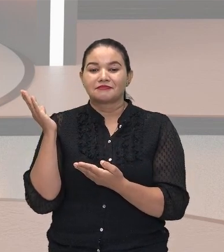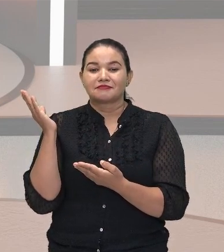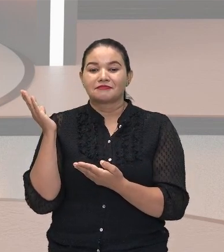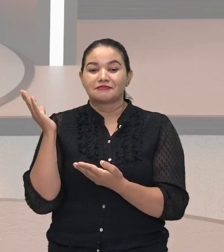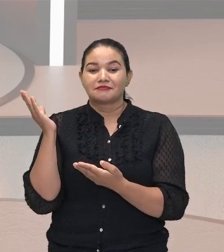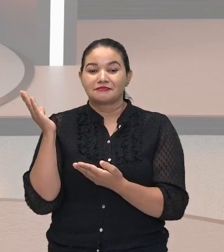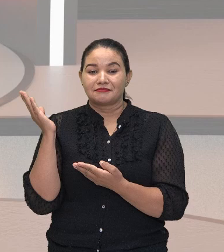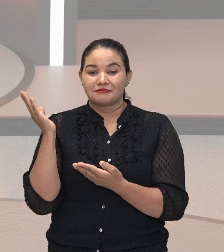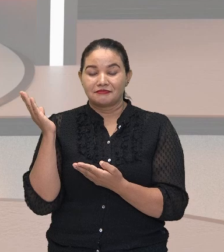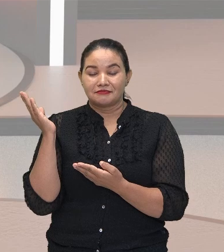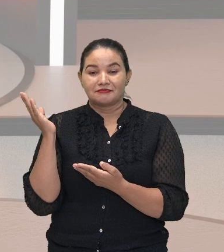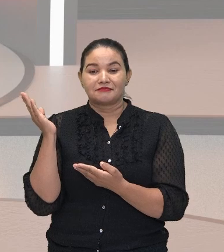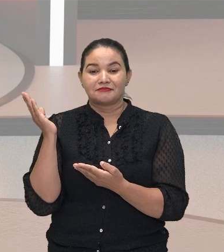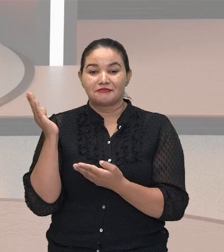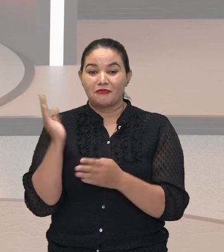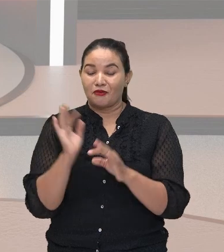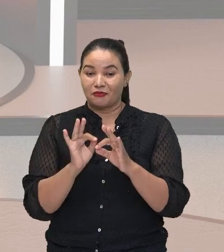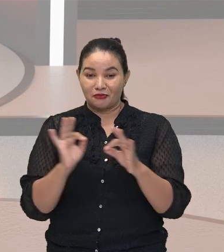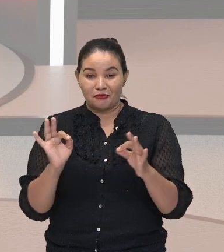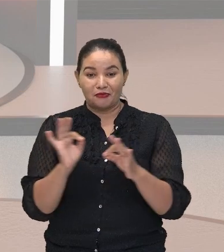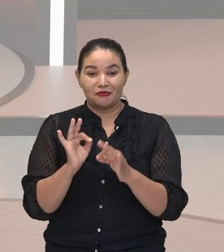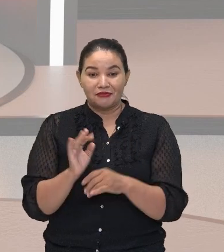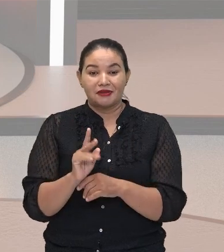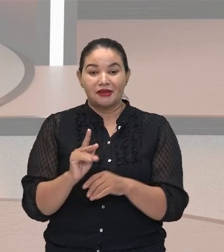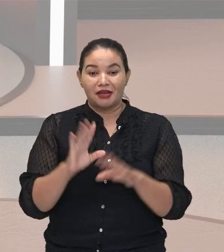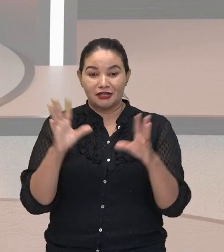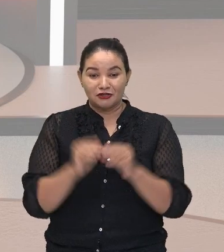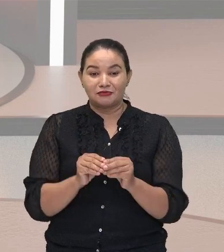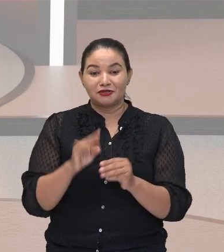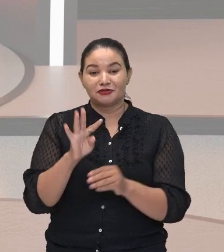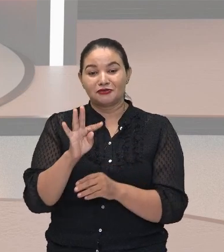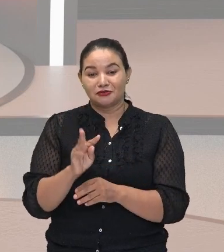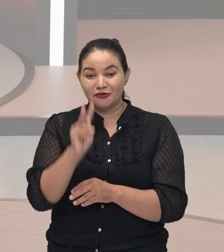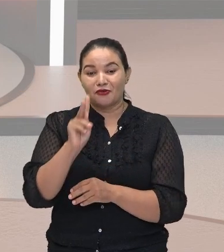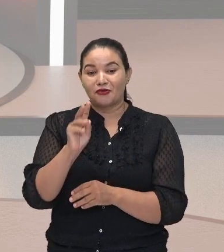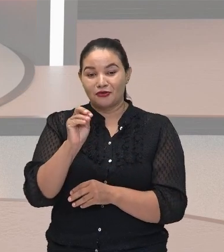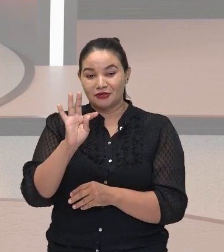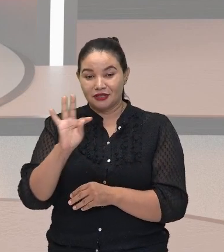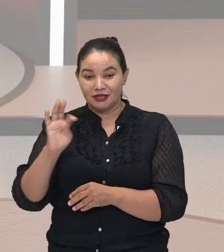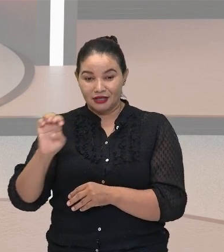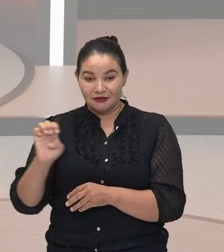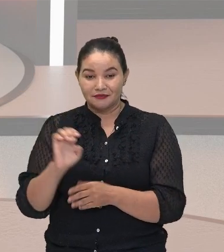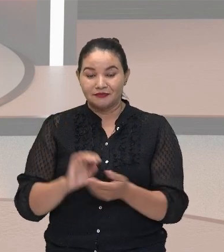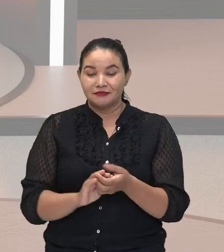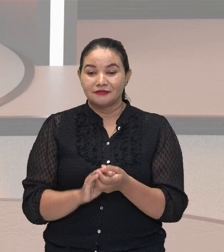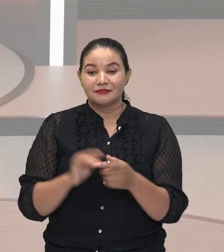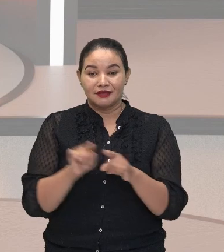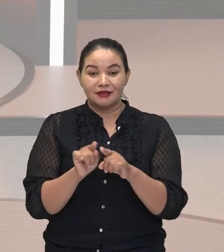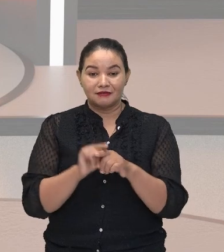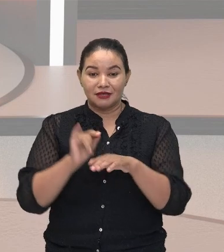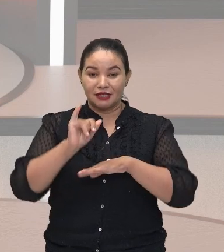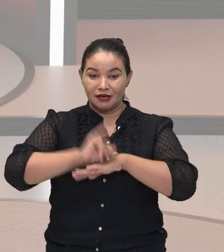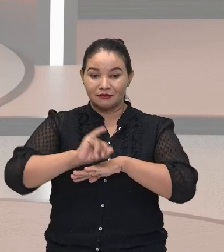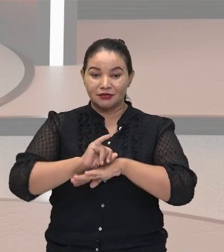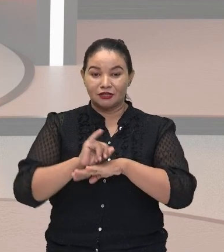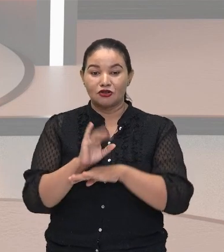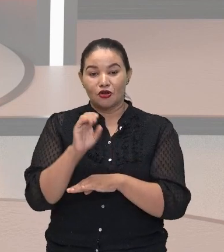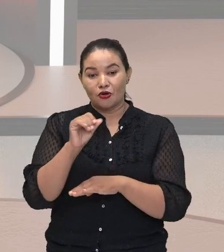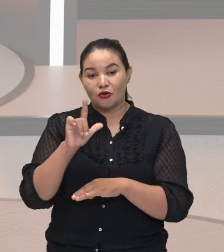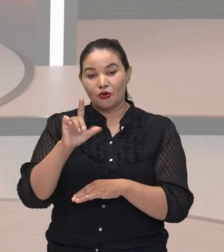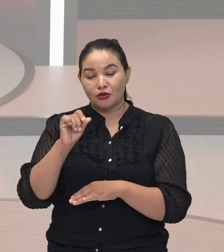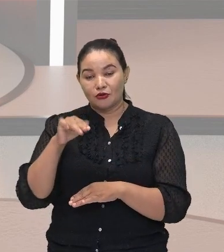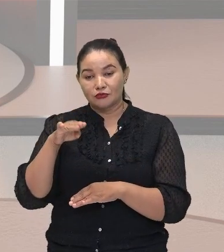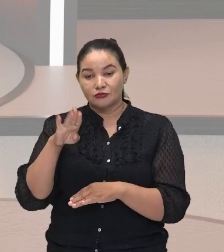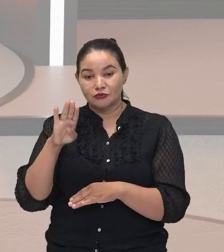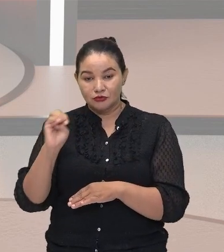o Koto, para os mais íntimos, é a capital administrativa e também possui uma segunda capital, que é Colombo, que é a